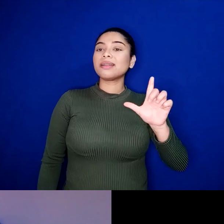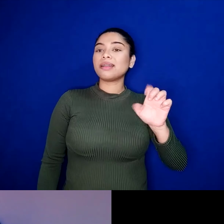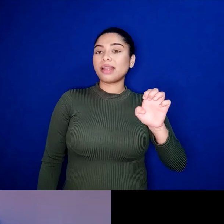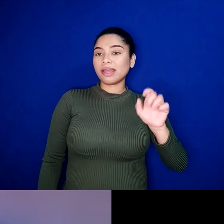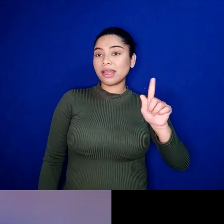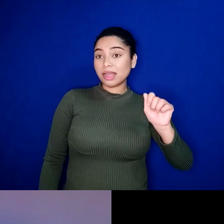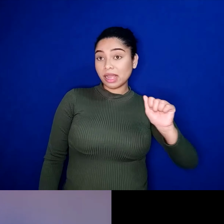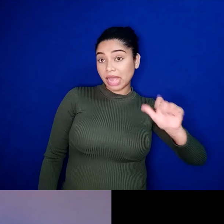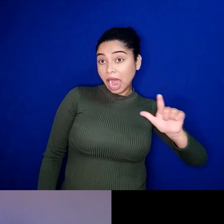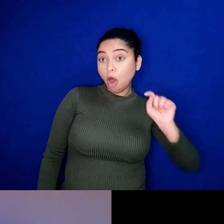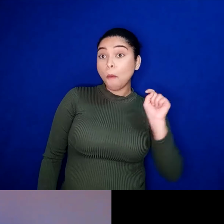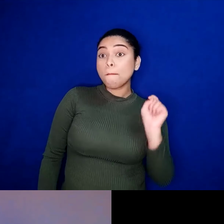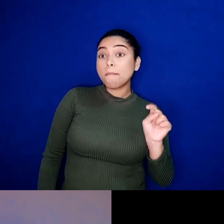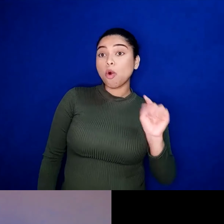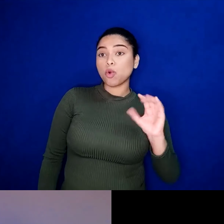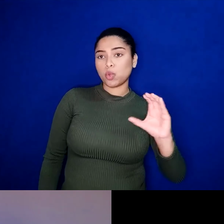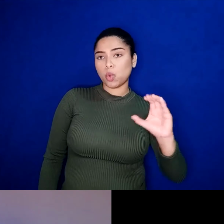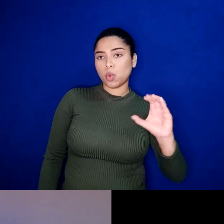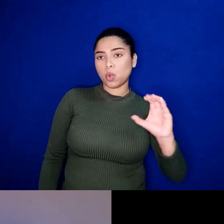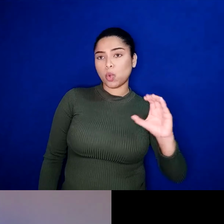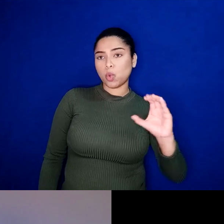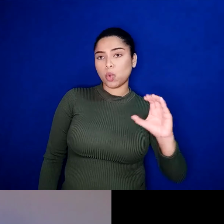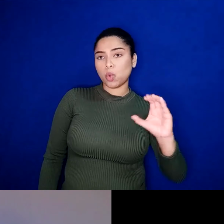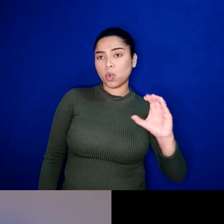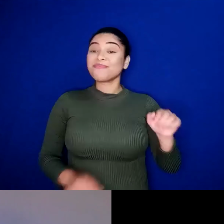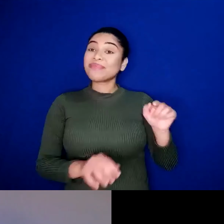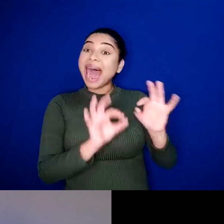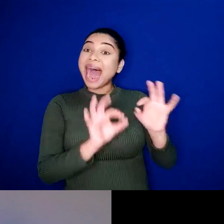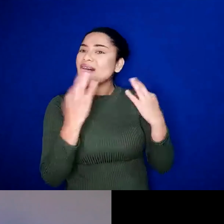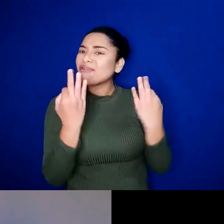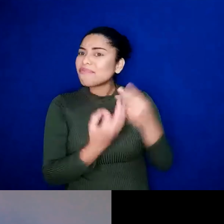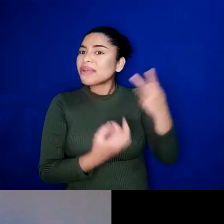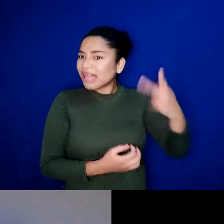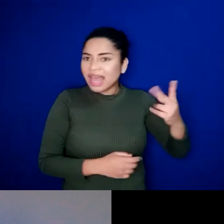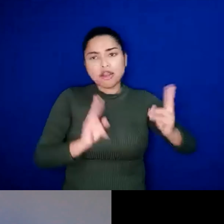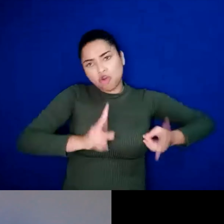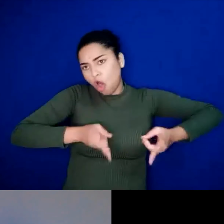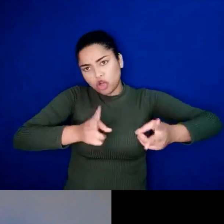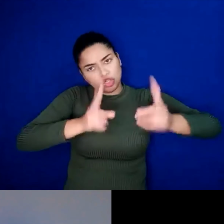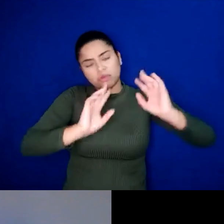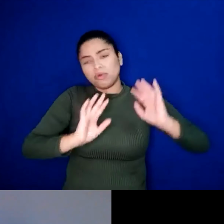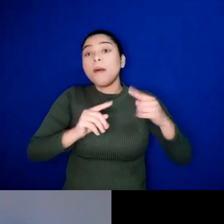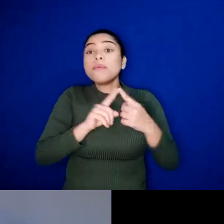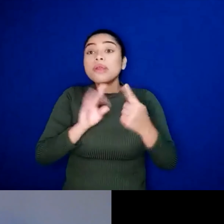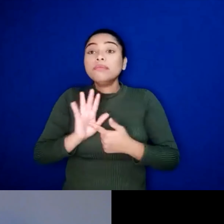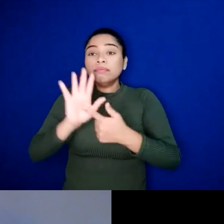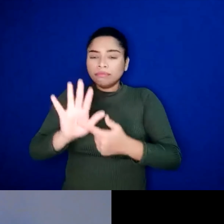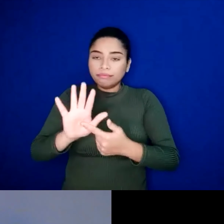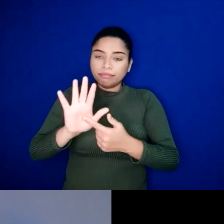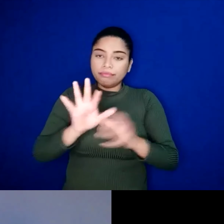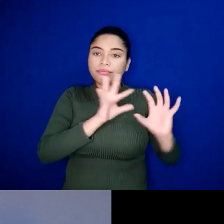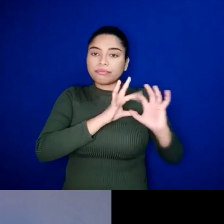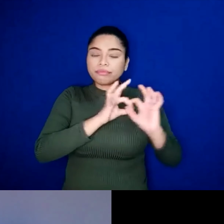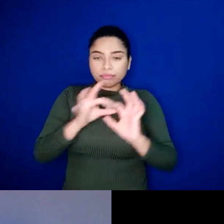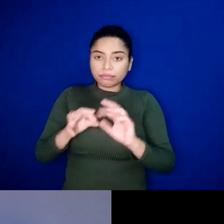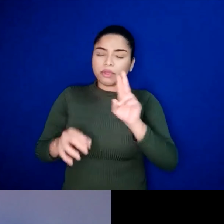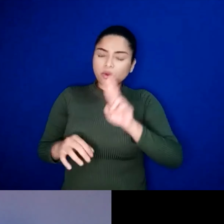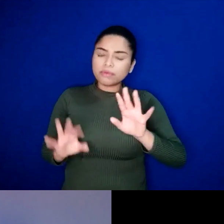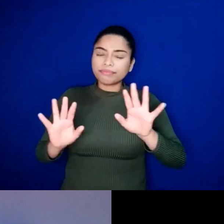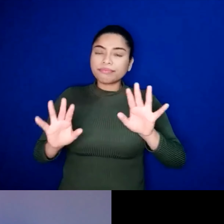família administra o site então é muito legal os conteúdos lá que ele traz contextos de uso e ele me falou de uma analogia